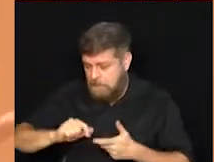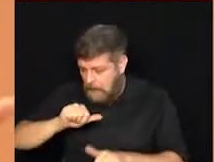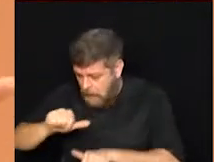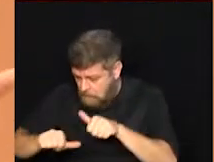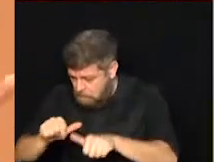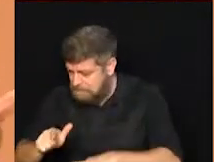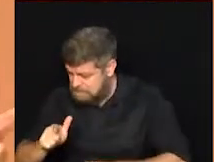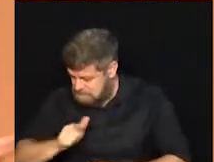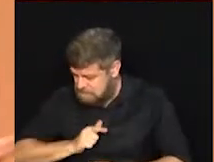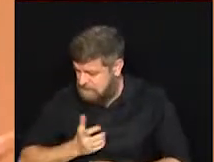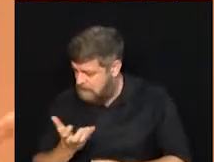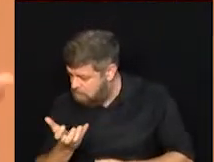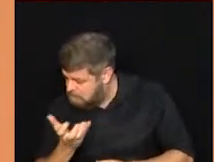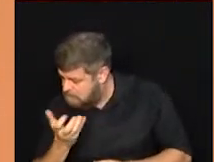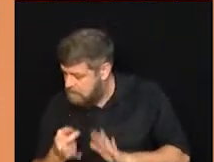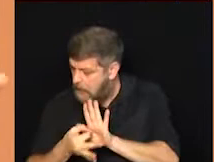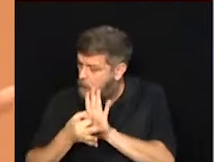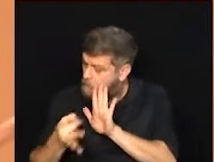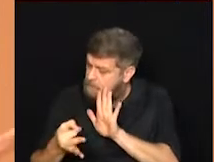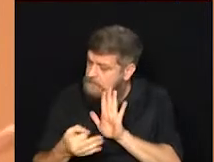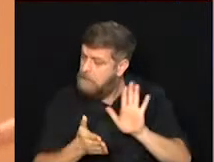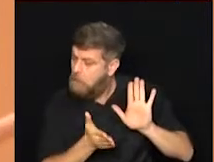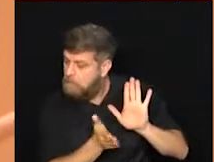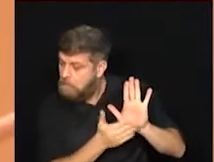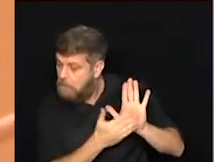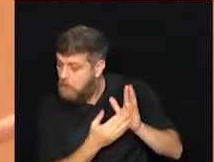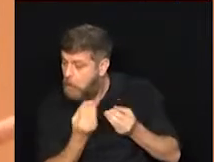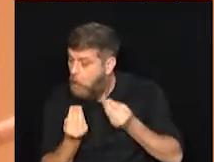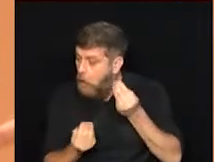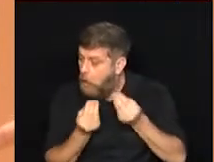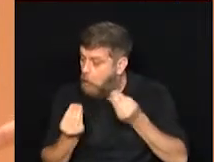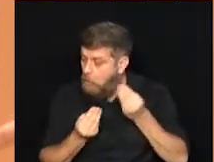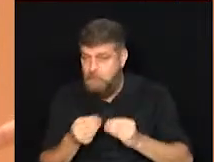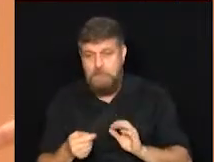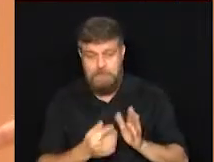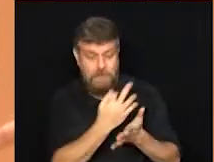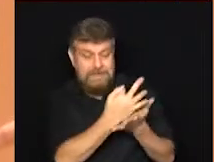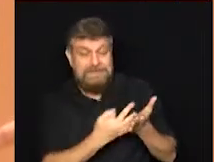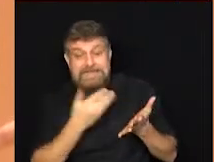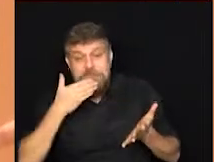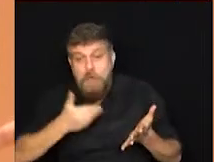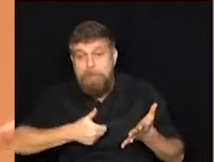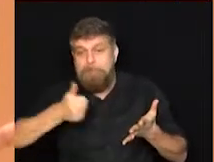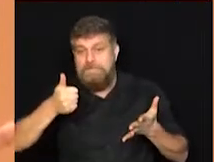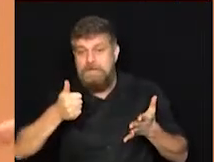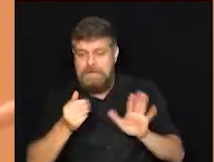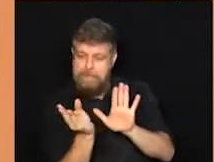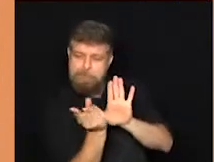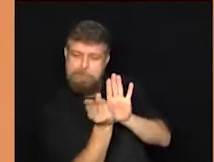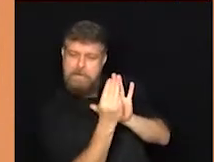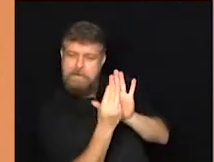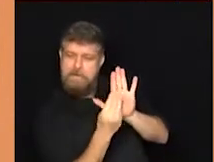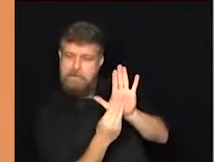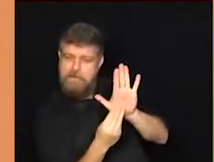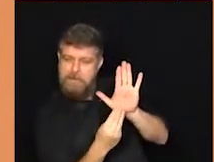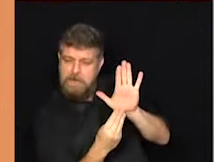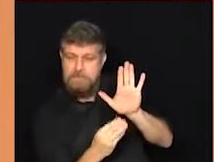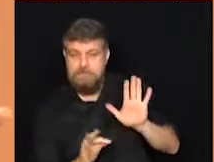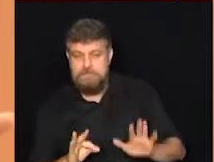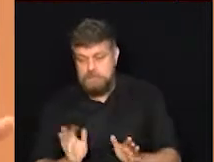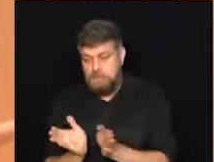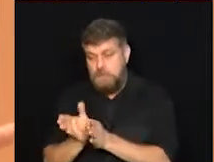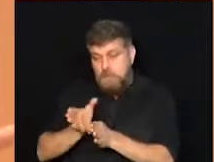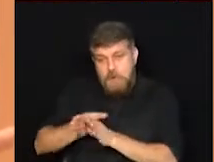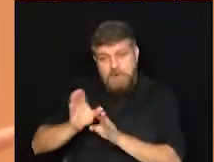possa fazer, como que a gente pode propor, como que a gente pode melhorar aqui a nossa proposta, né? O Conselho da